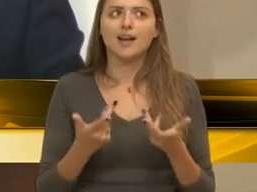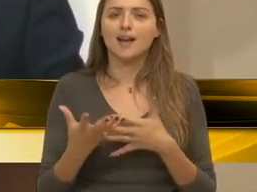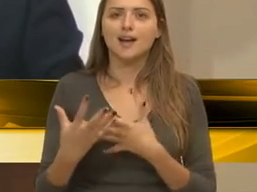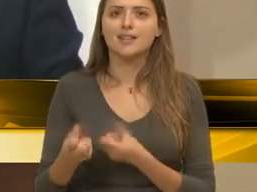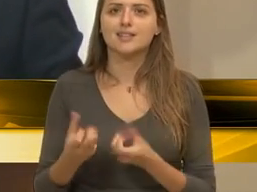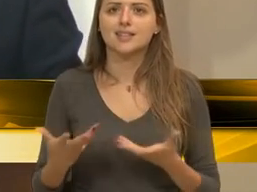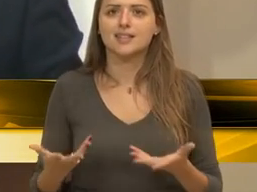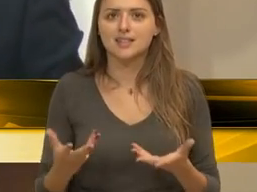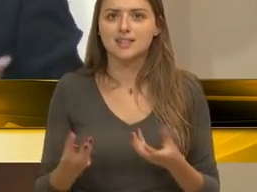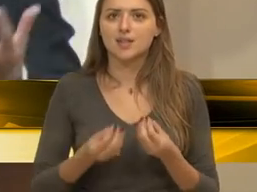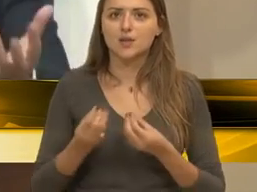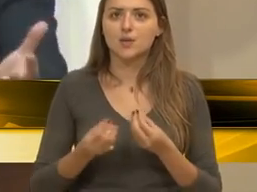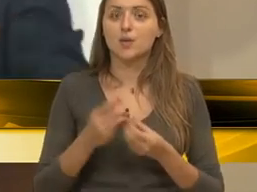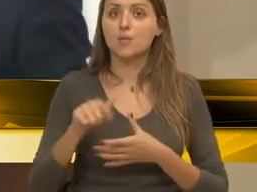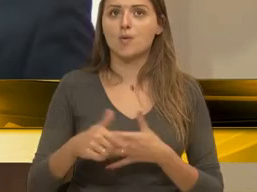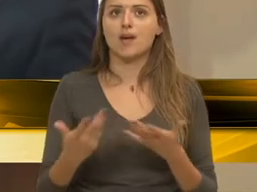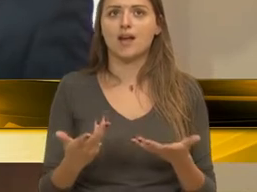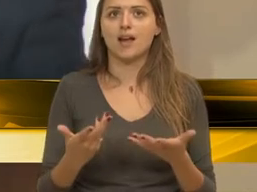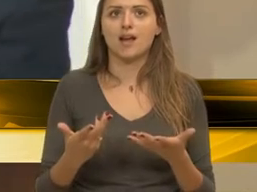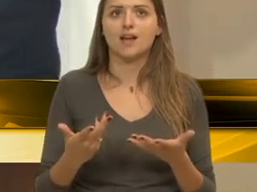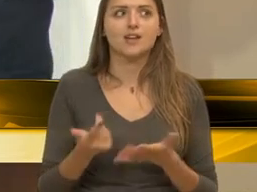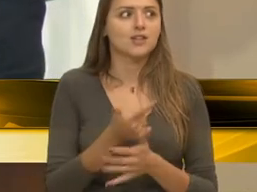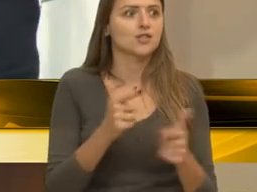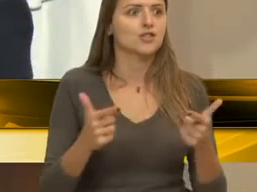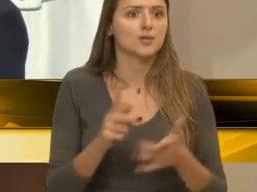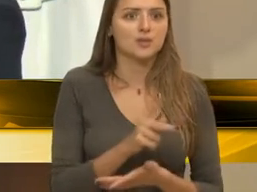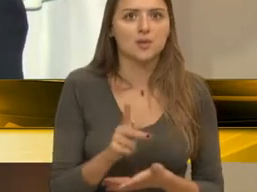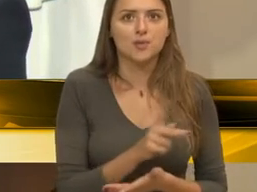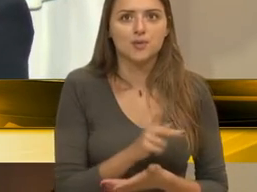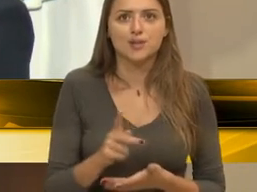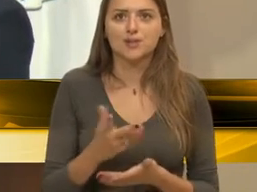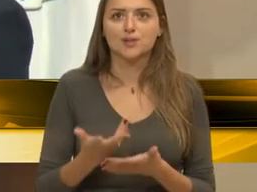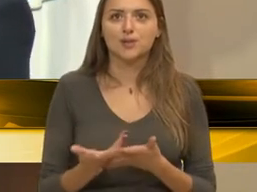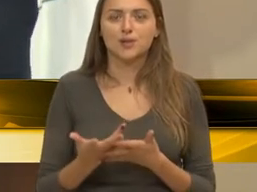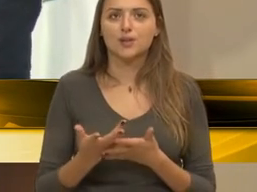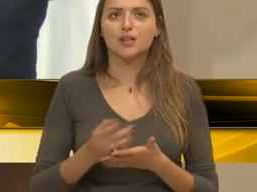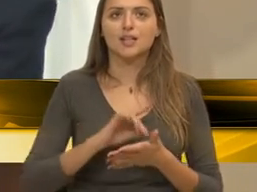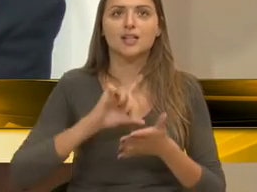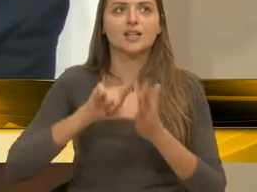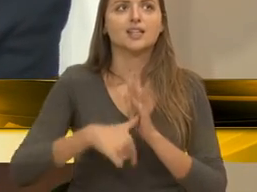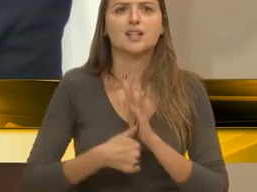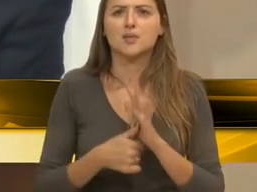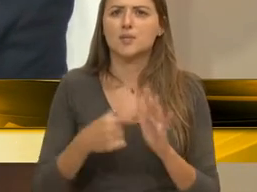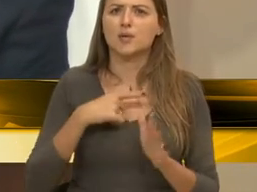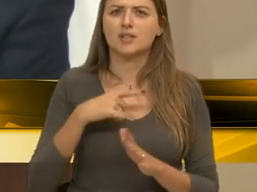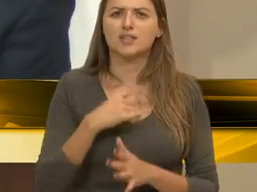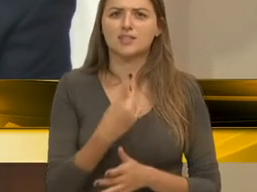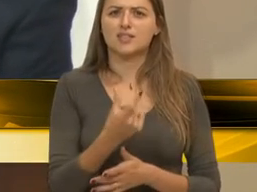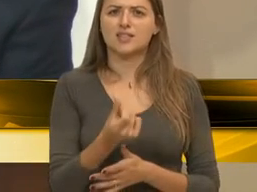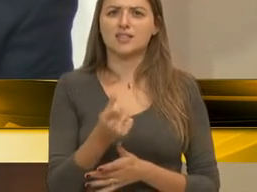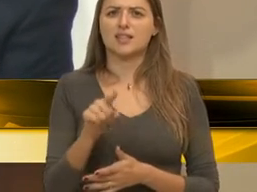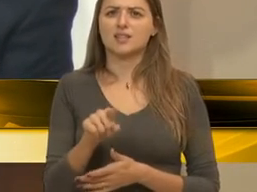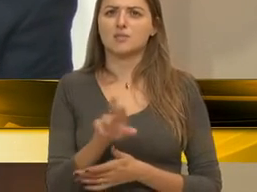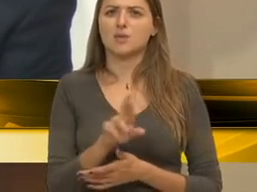sensibilidade de retirar professores e depois dar como migalha 16 mil?